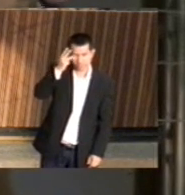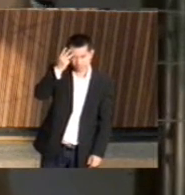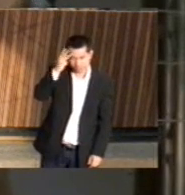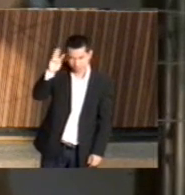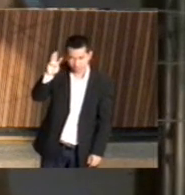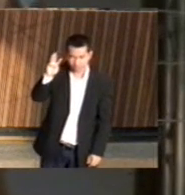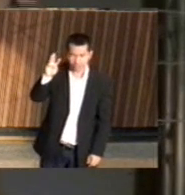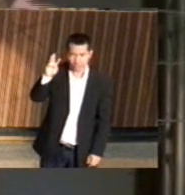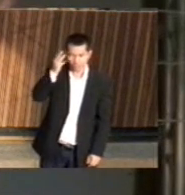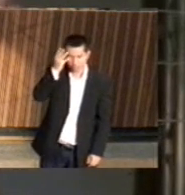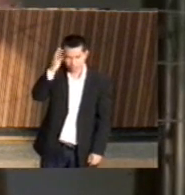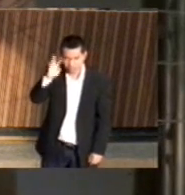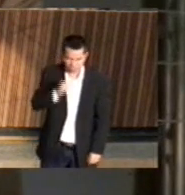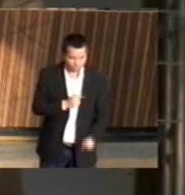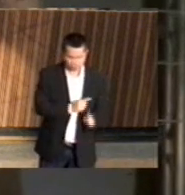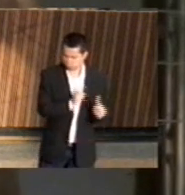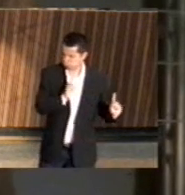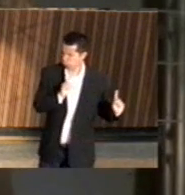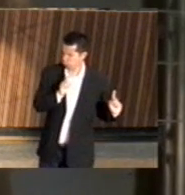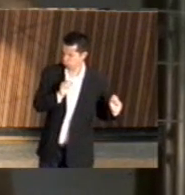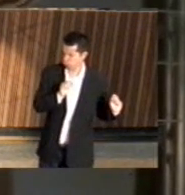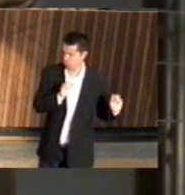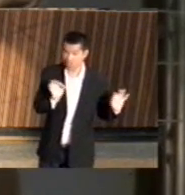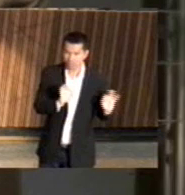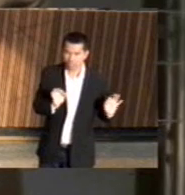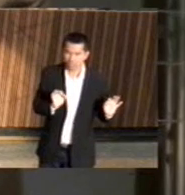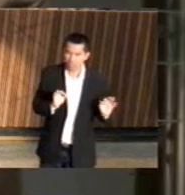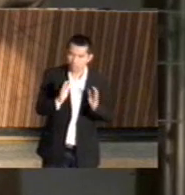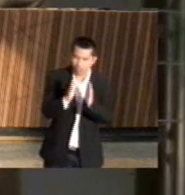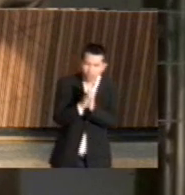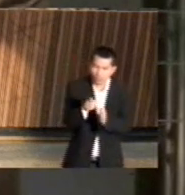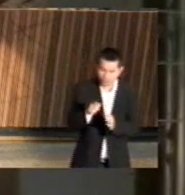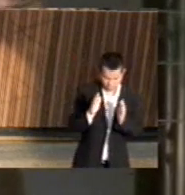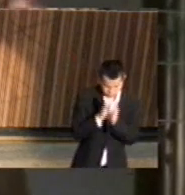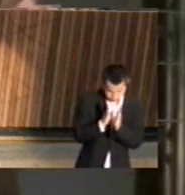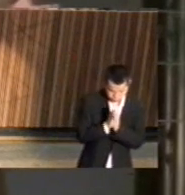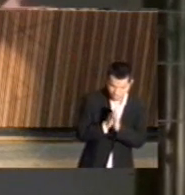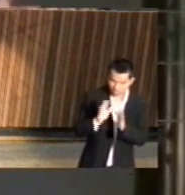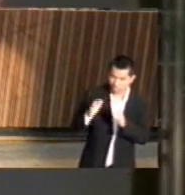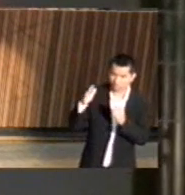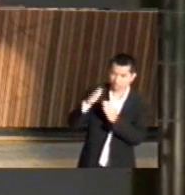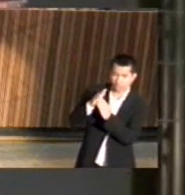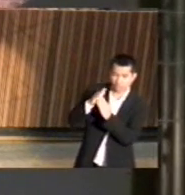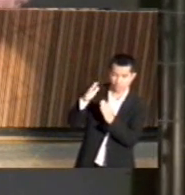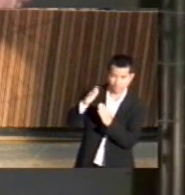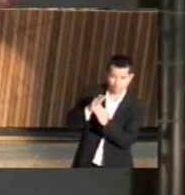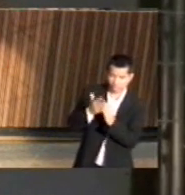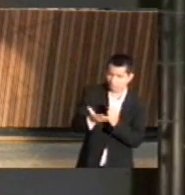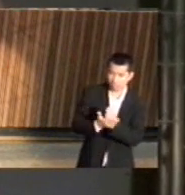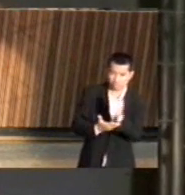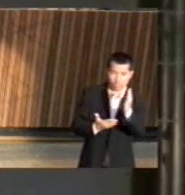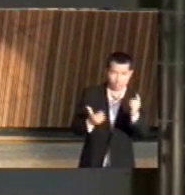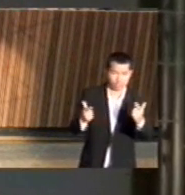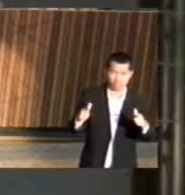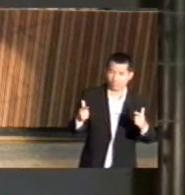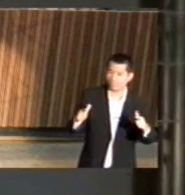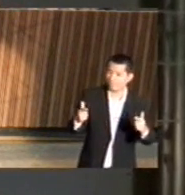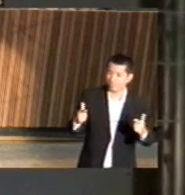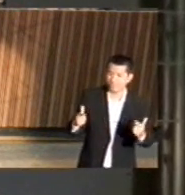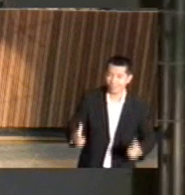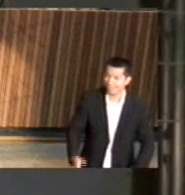Mas a briga está acontecendo por aquilo que a gente traz dentro do nosso coração. E às vezes, por causa